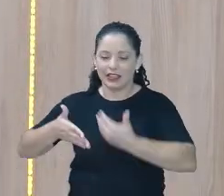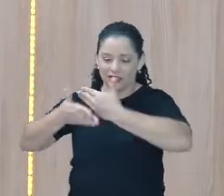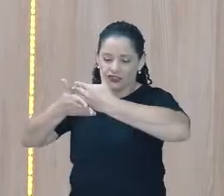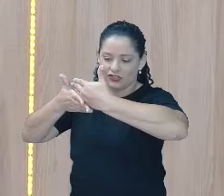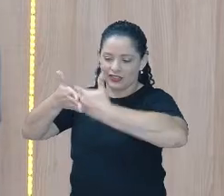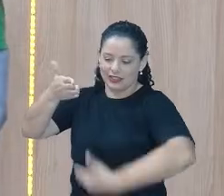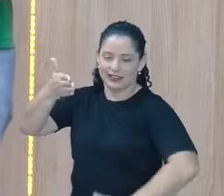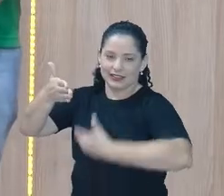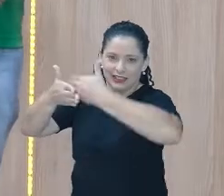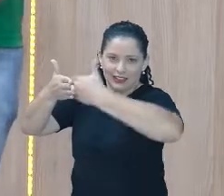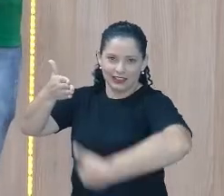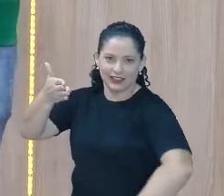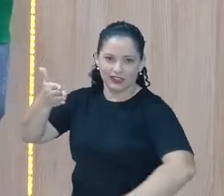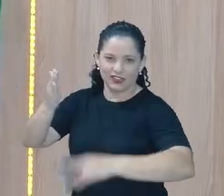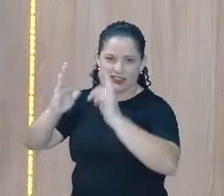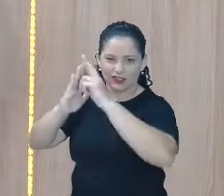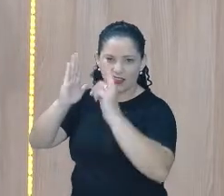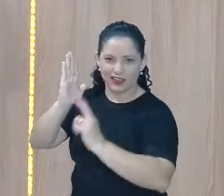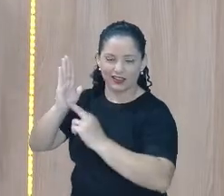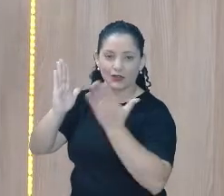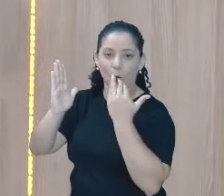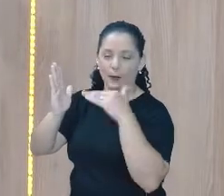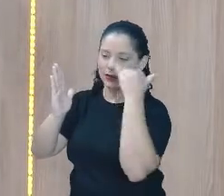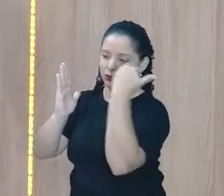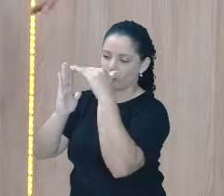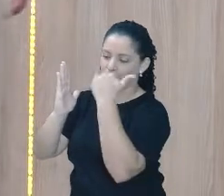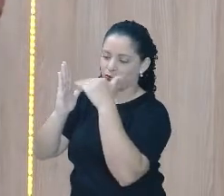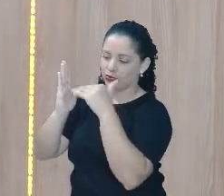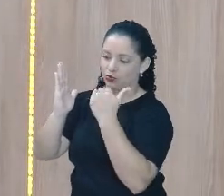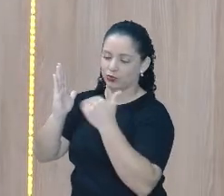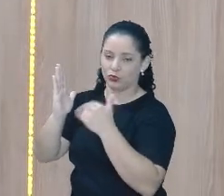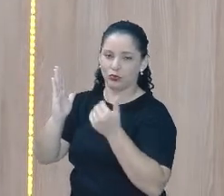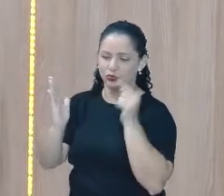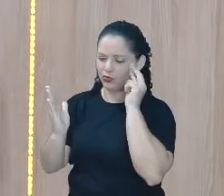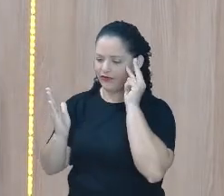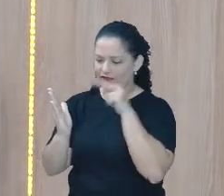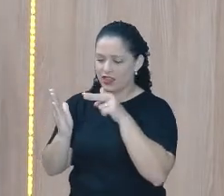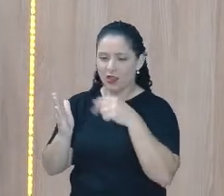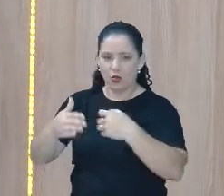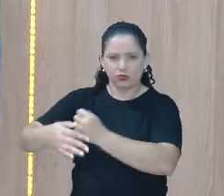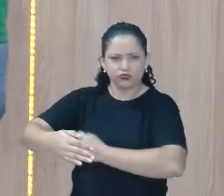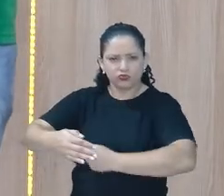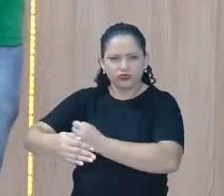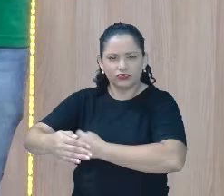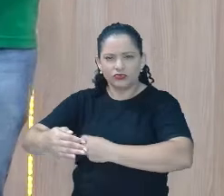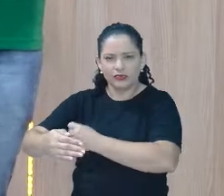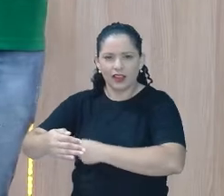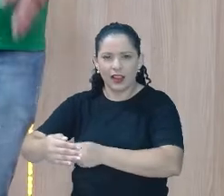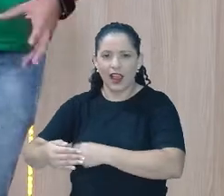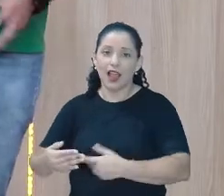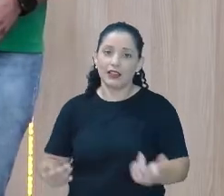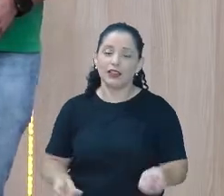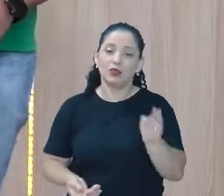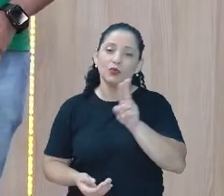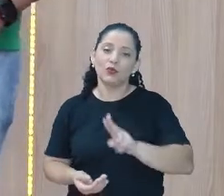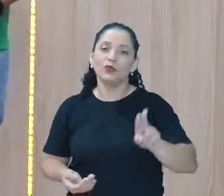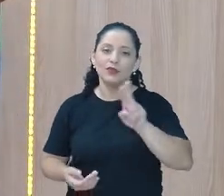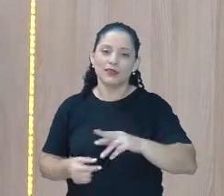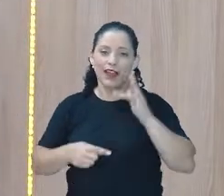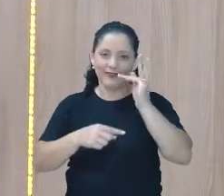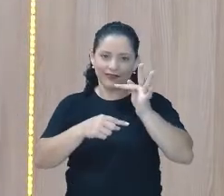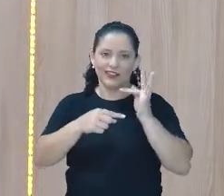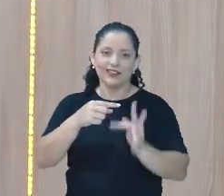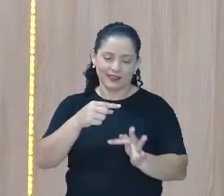né, que aparece, eu acho que é um dos poucos lugares que a gente vê a fração em vez do